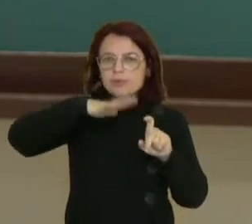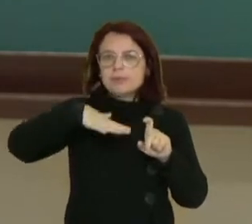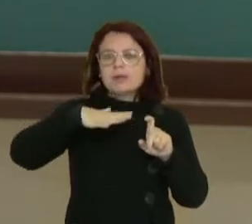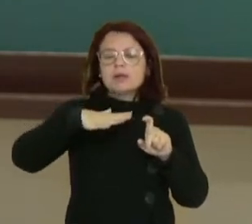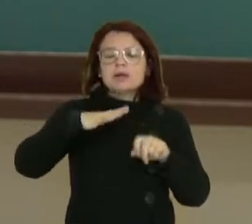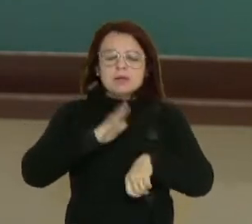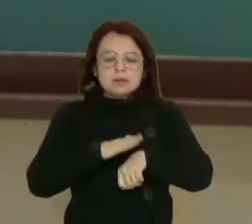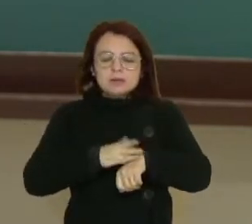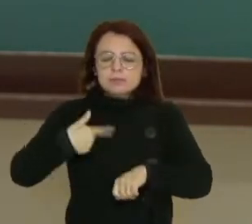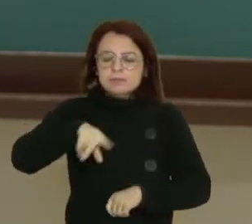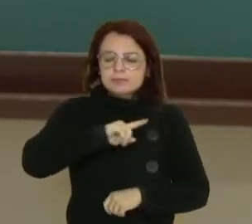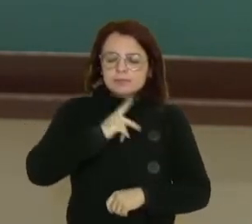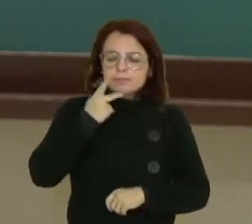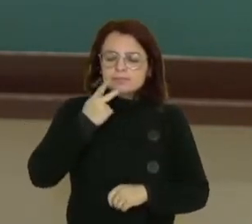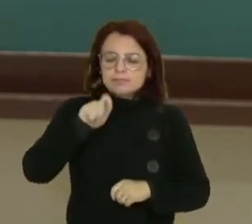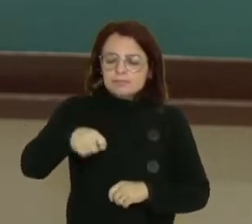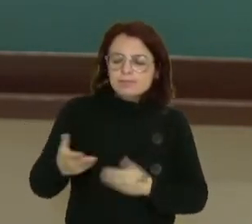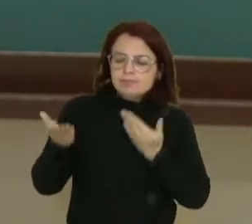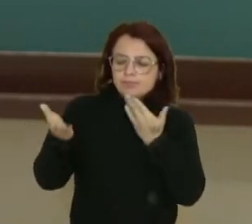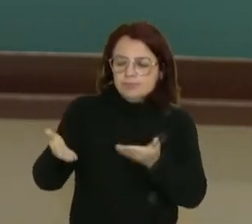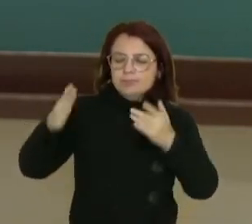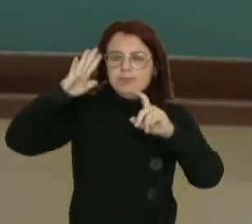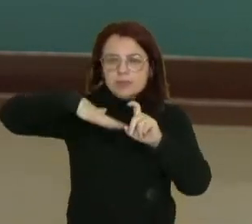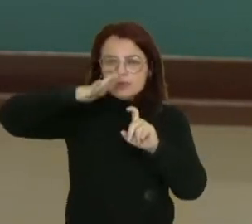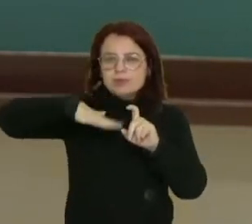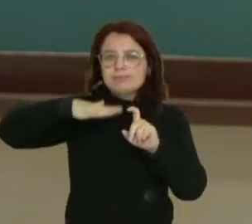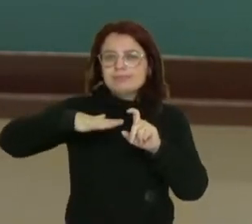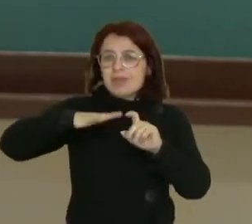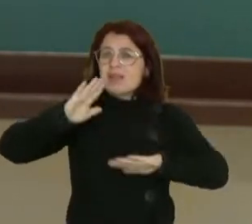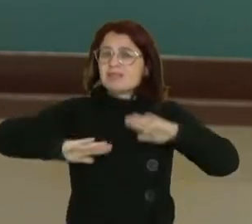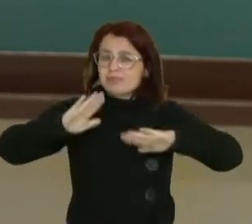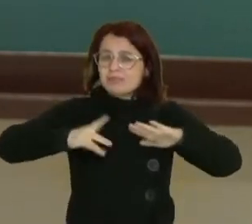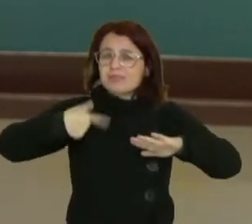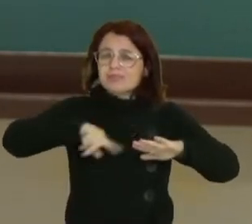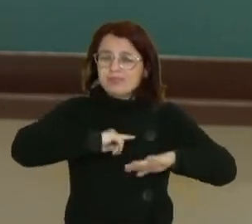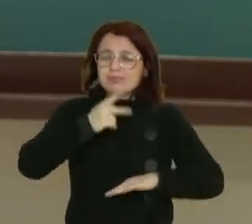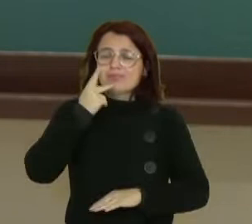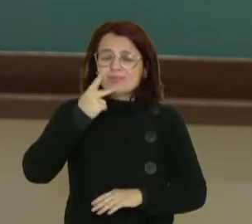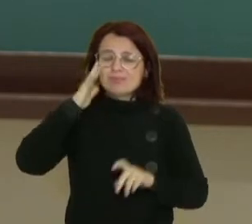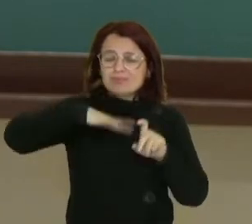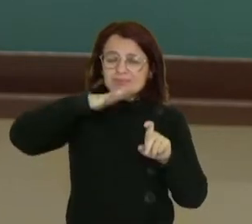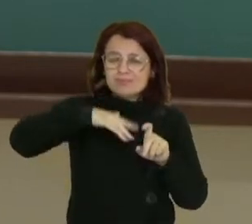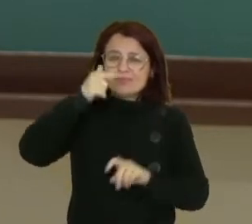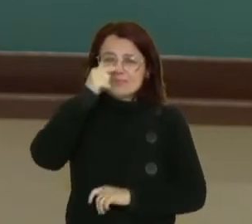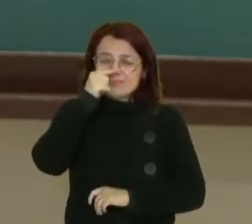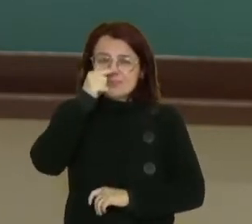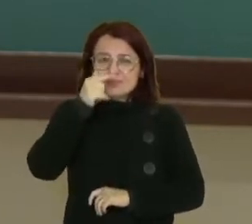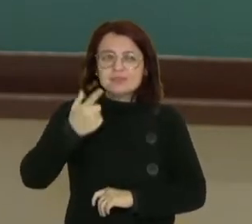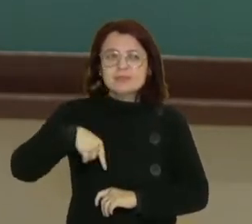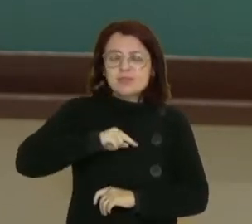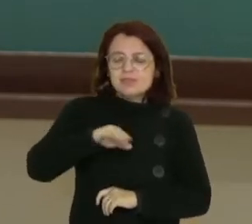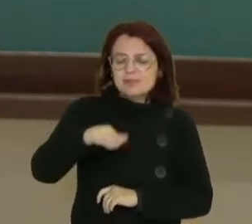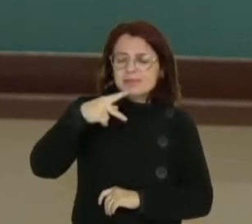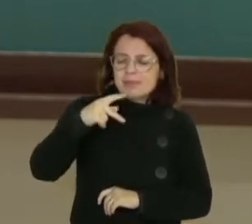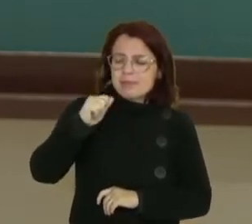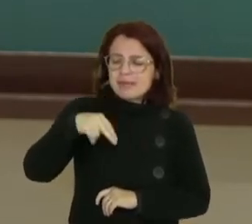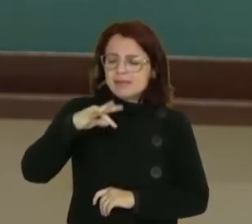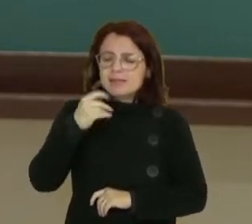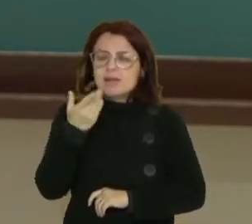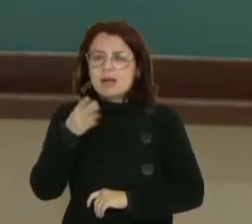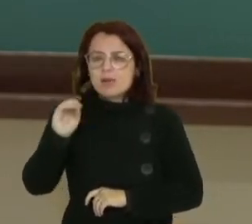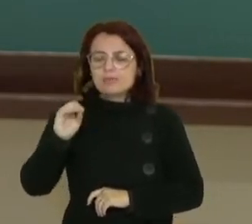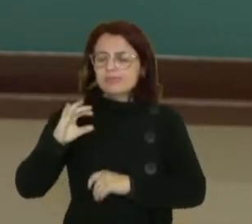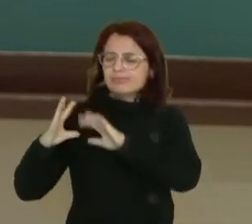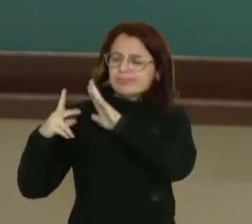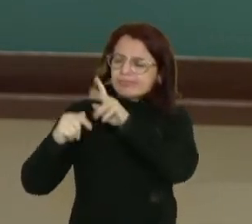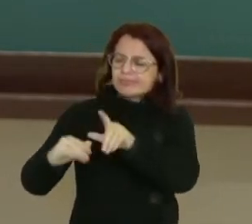nos referimos à mitologia, geralmente estamos falando da mitologia grega, do panteão, ou seja, de todos aqueles